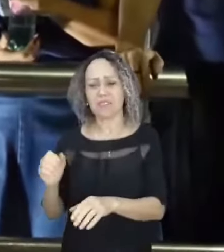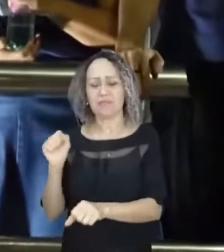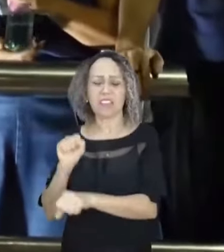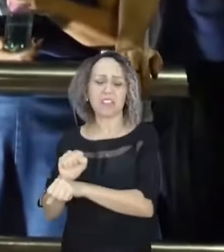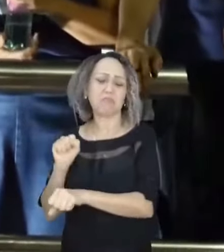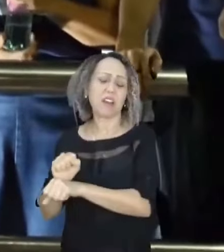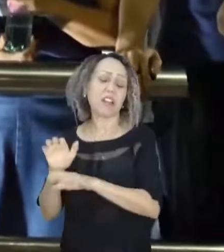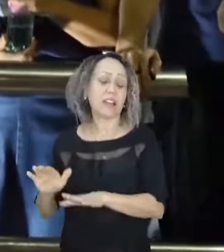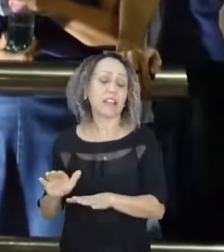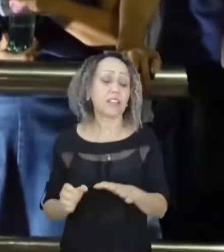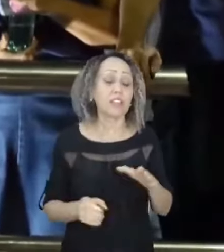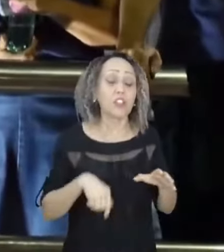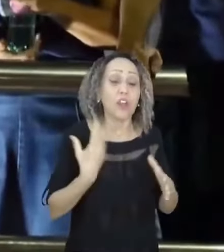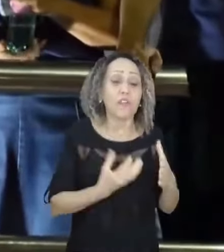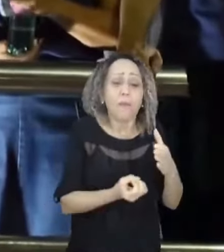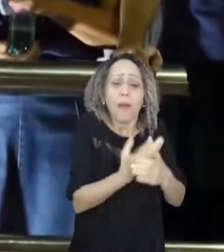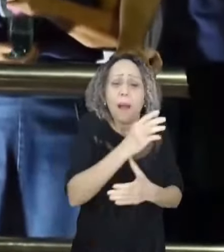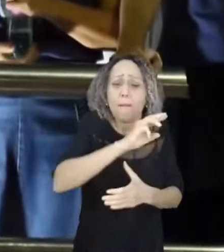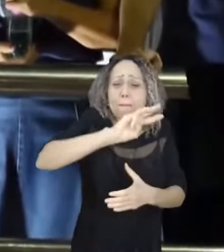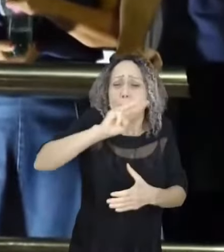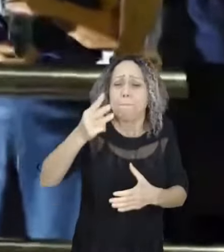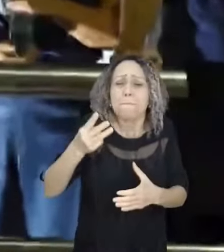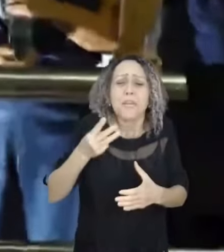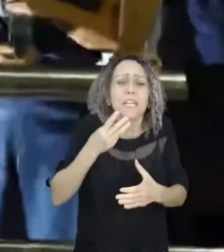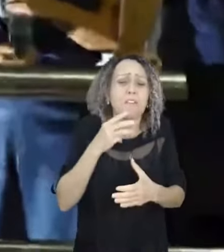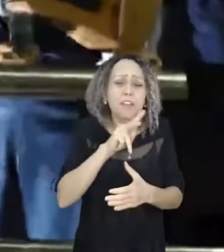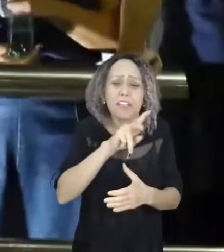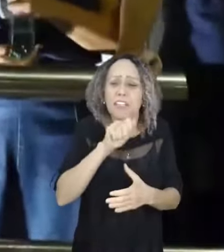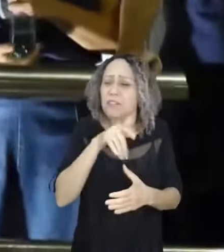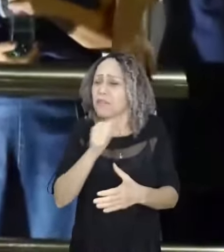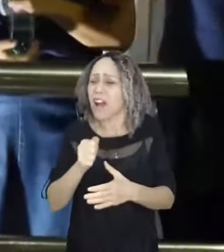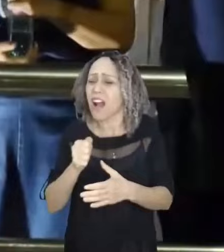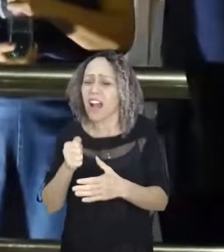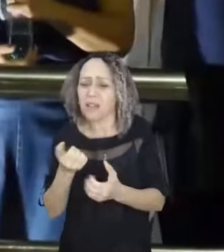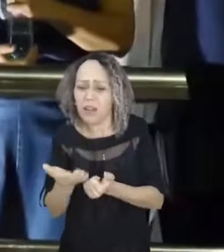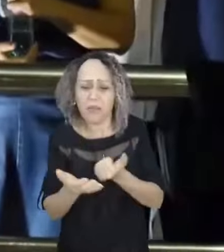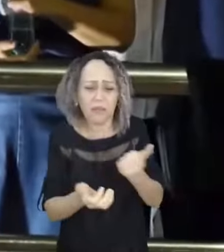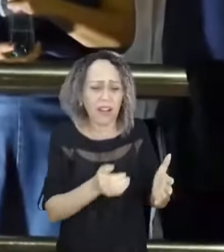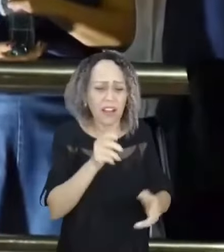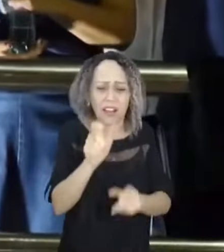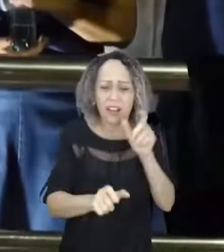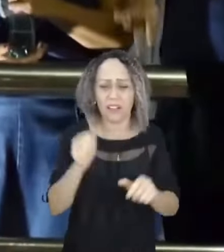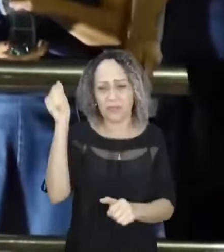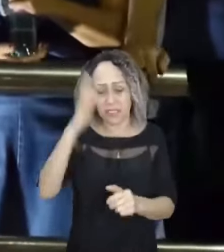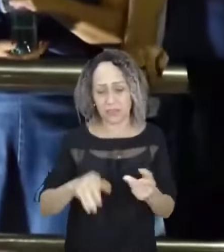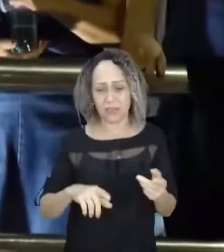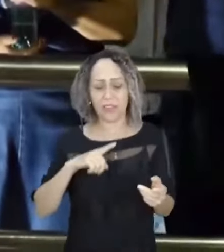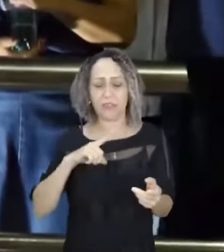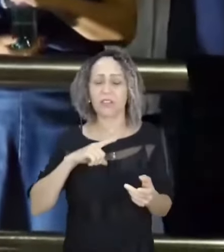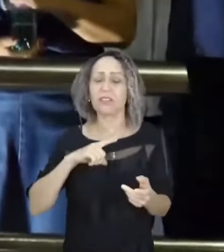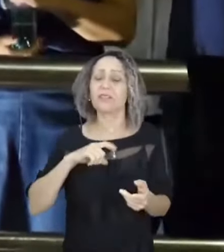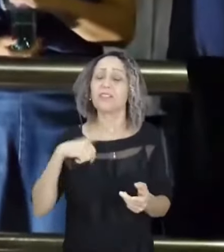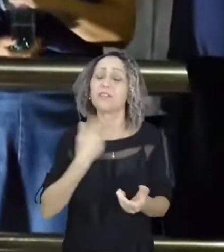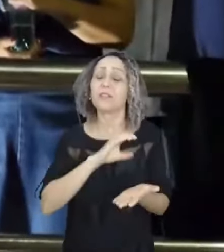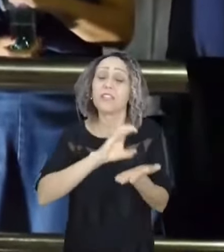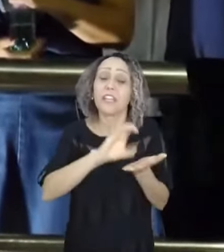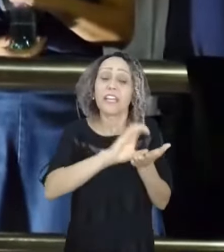brasileiros. Quero dizer para vocês que nós vamos ter crédito para a agricultura